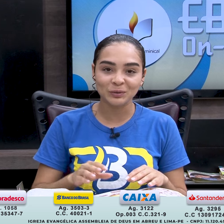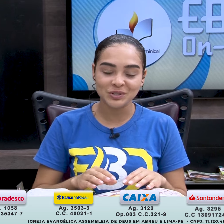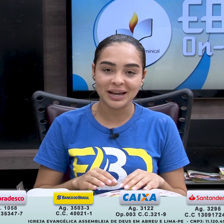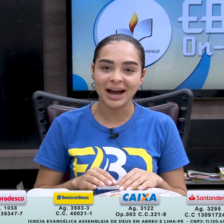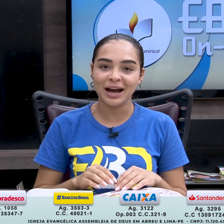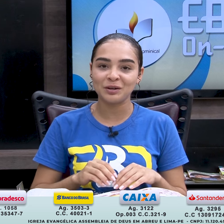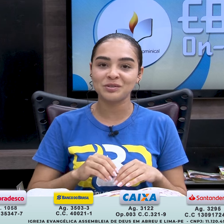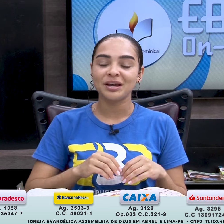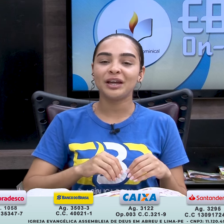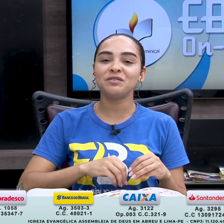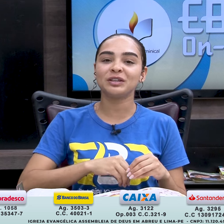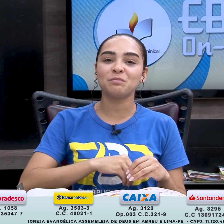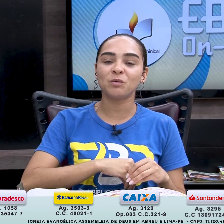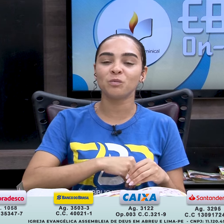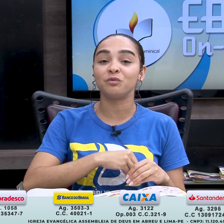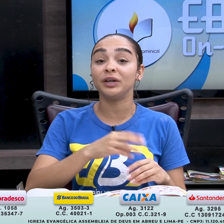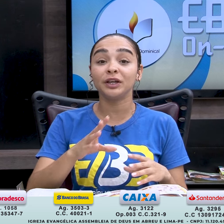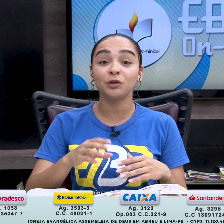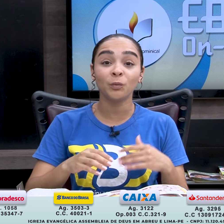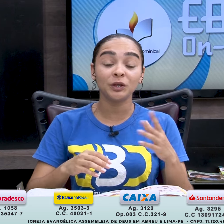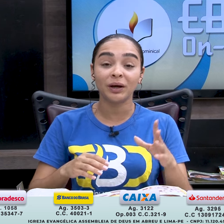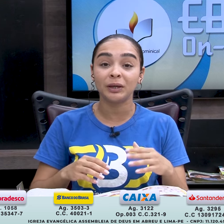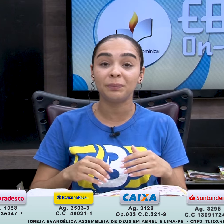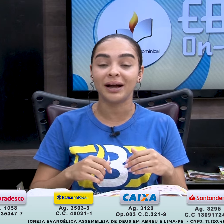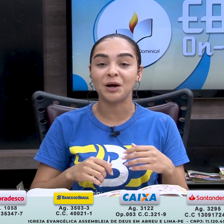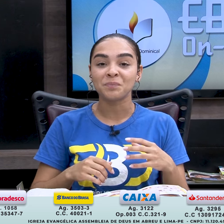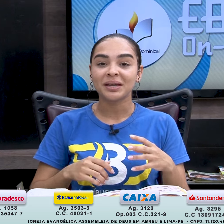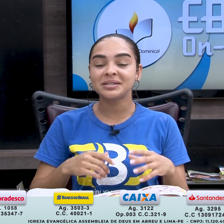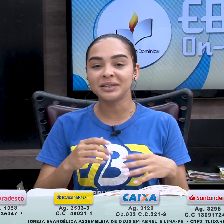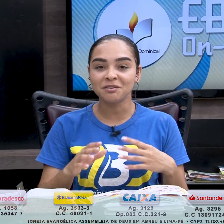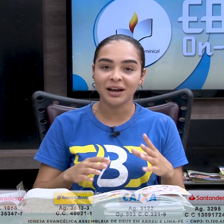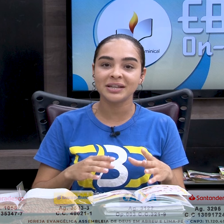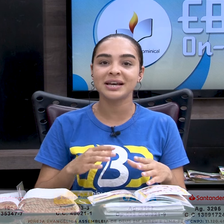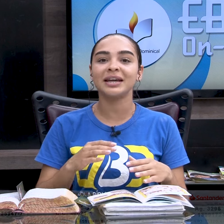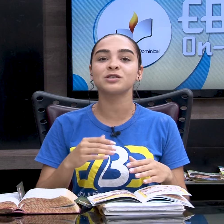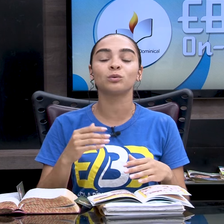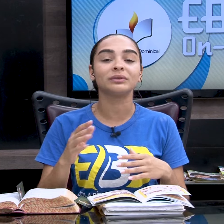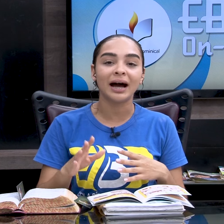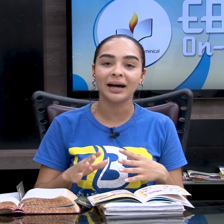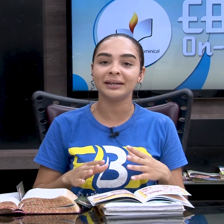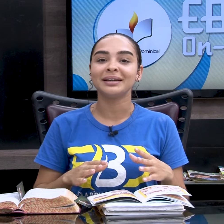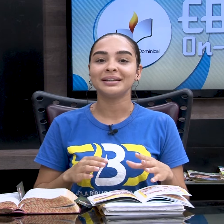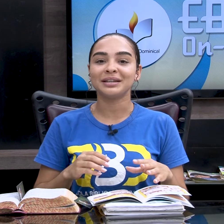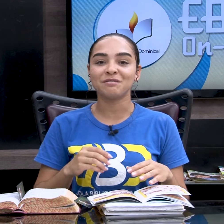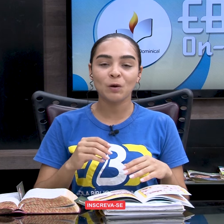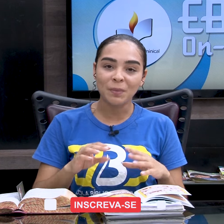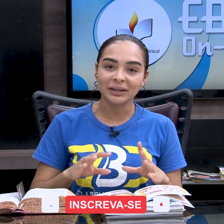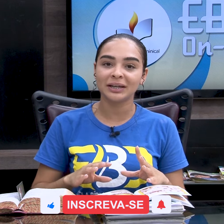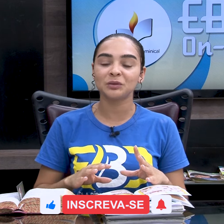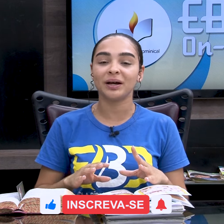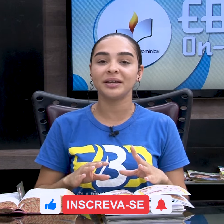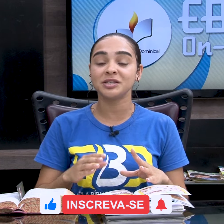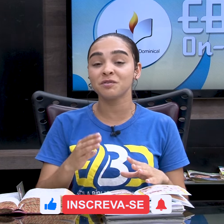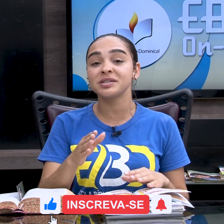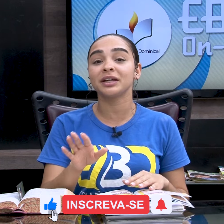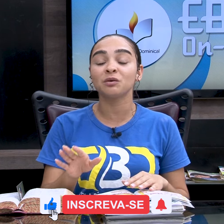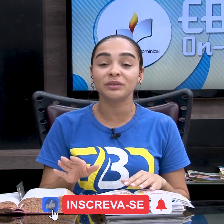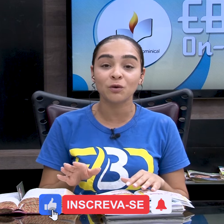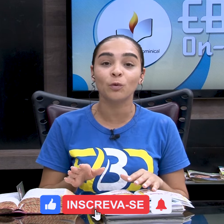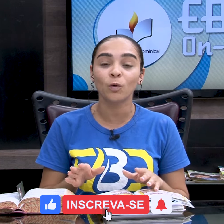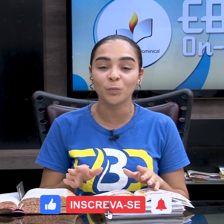versículos diários envia também um vídeo um hino aí para incentivar eles aí a escutarem né vai compartilhando aí se